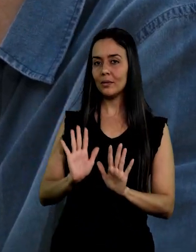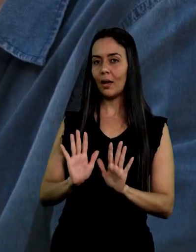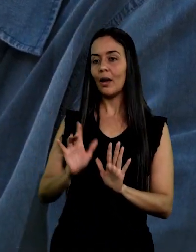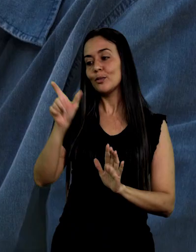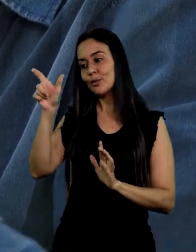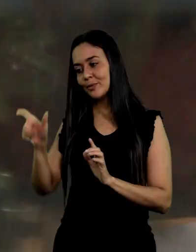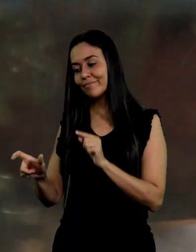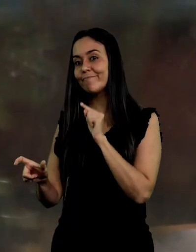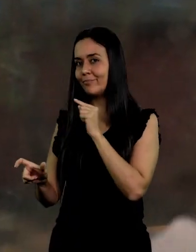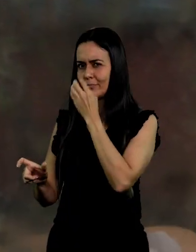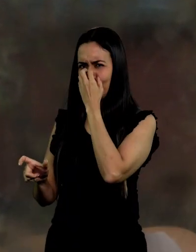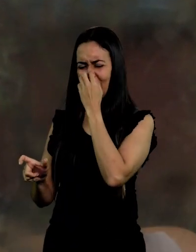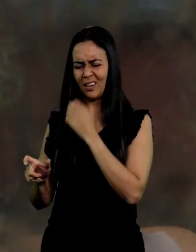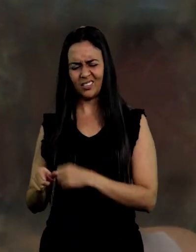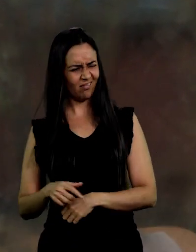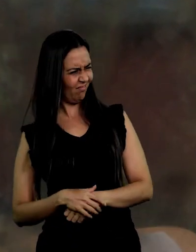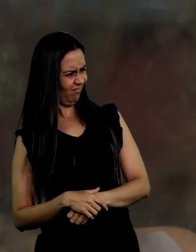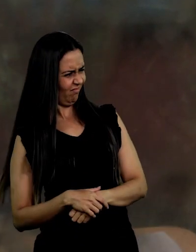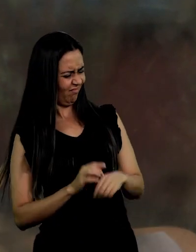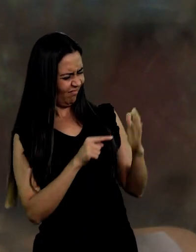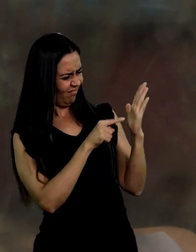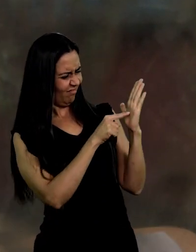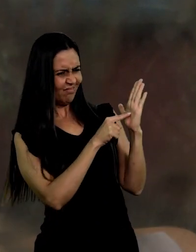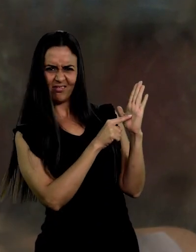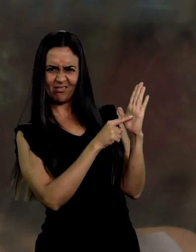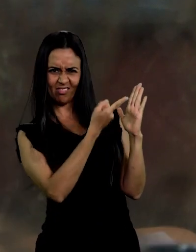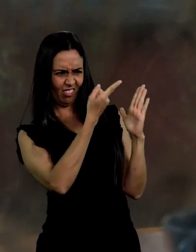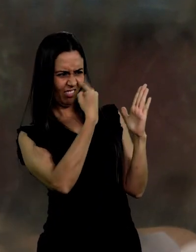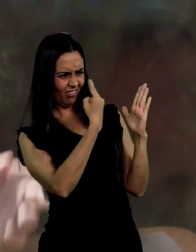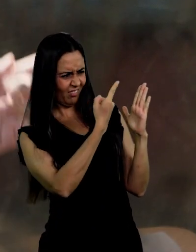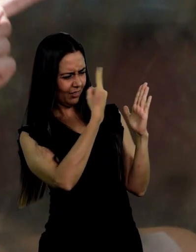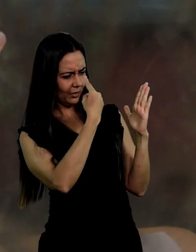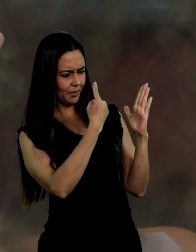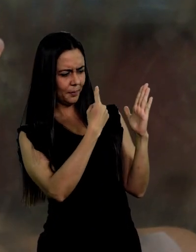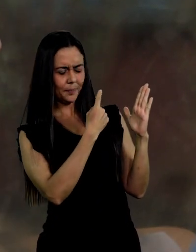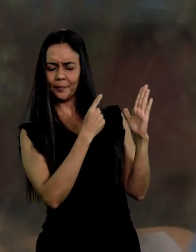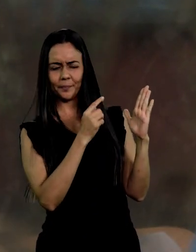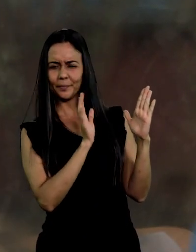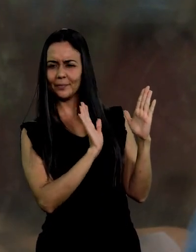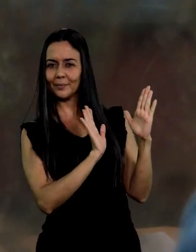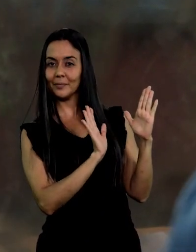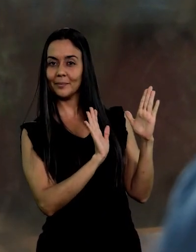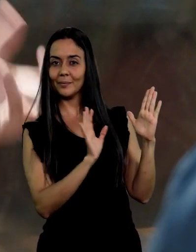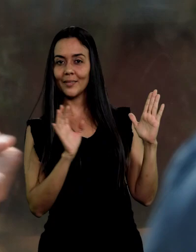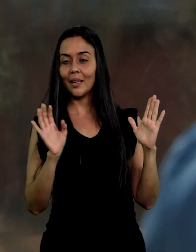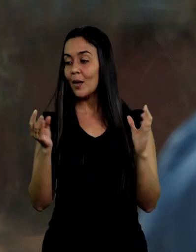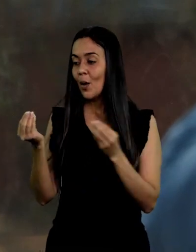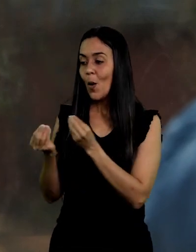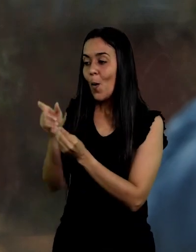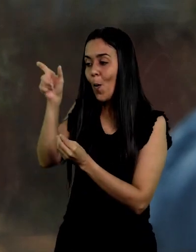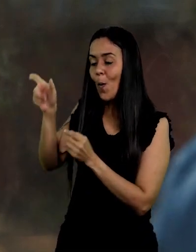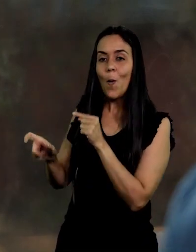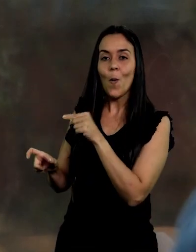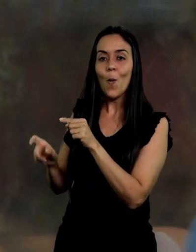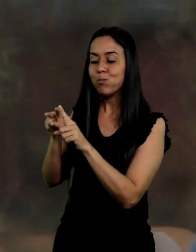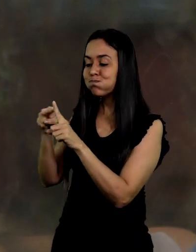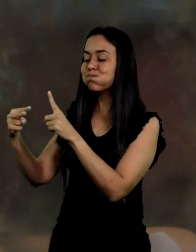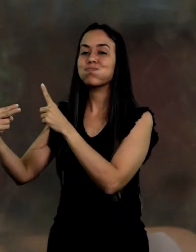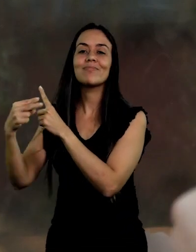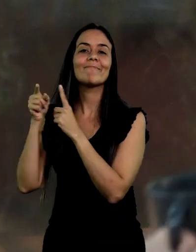olhar de estranhamento, né? Esse que é o ponto, né? A gente pega uma criança que está